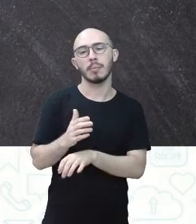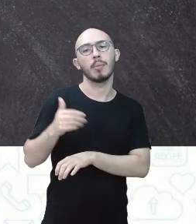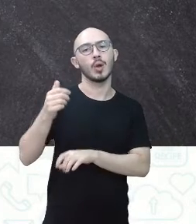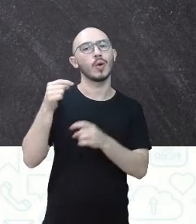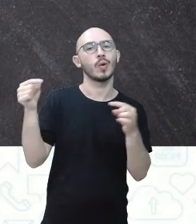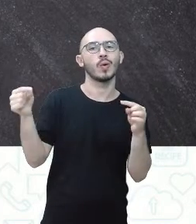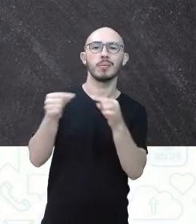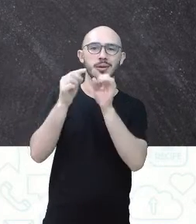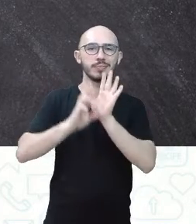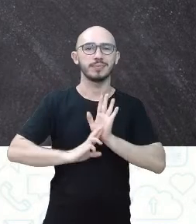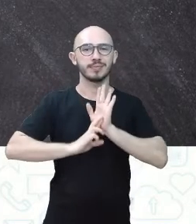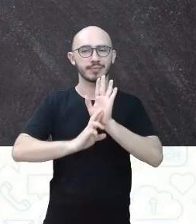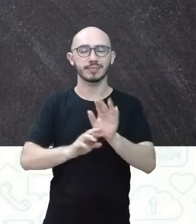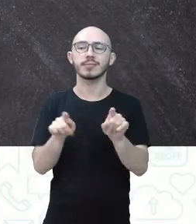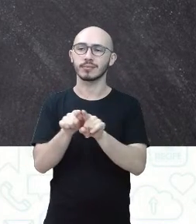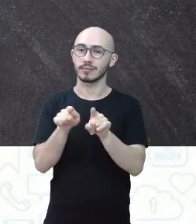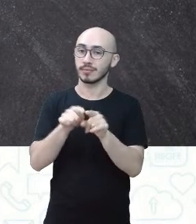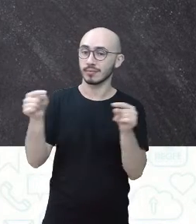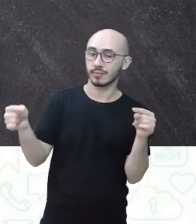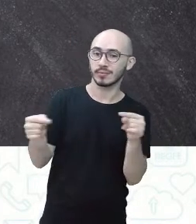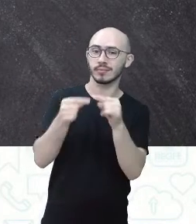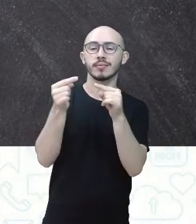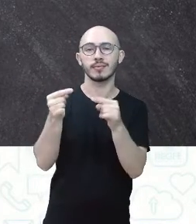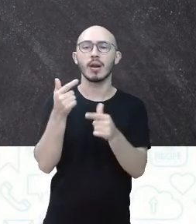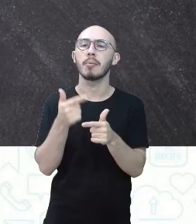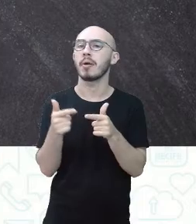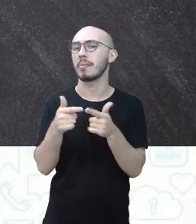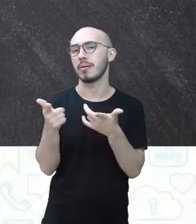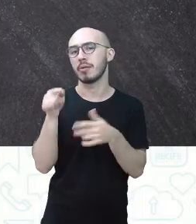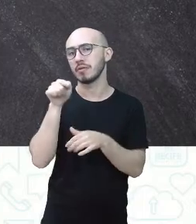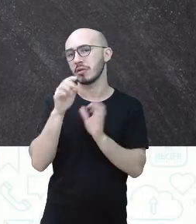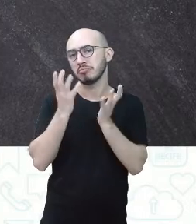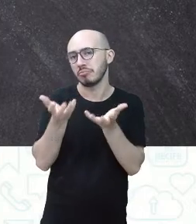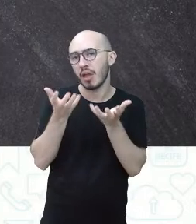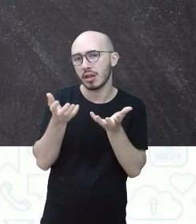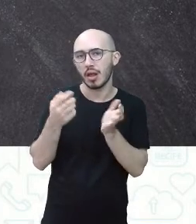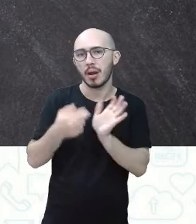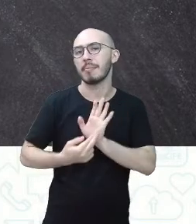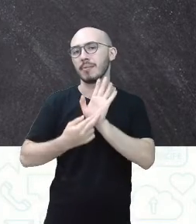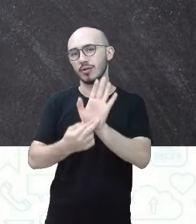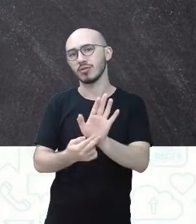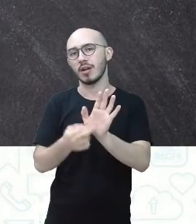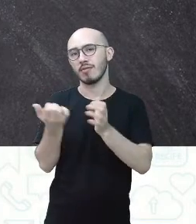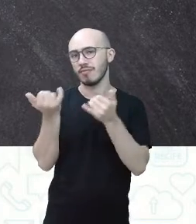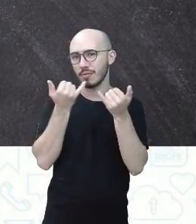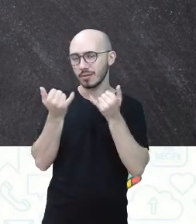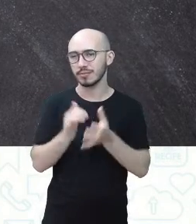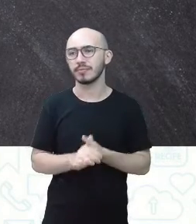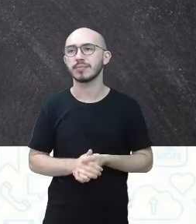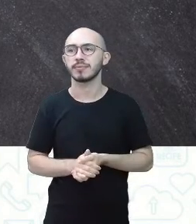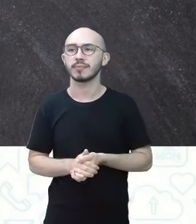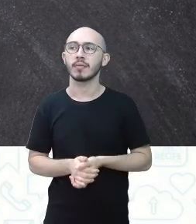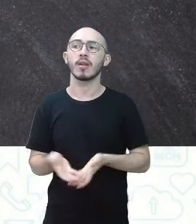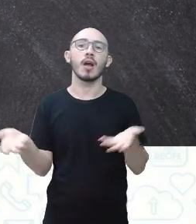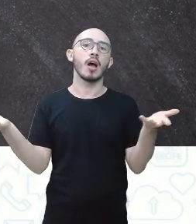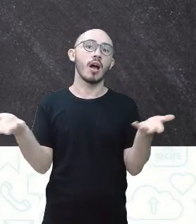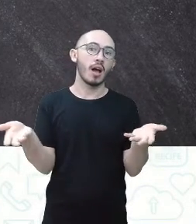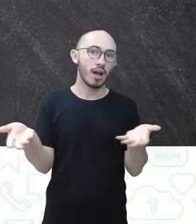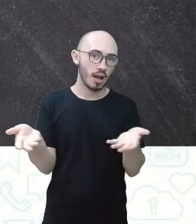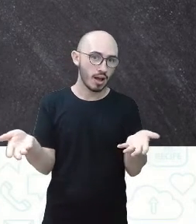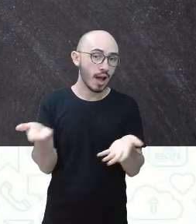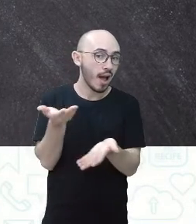essa representação e também de acordo com o problema ou a maneira que você queira expressar essa informação, tá certo? Agora na aula de